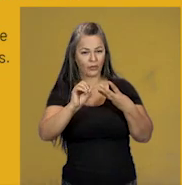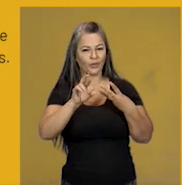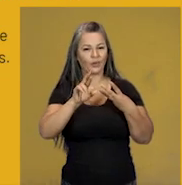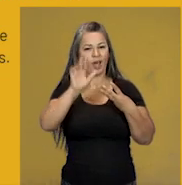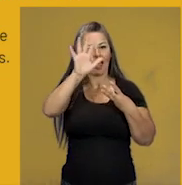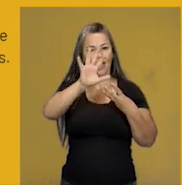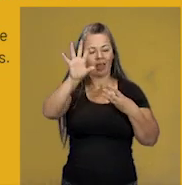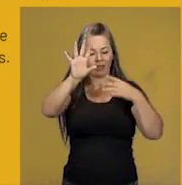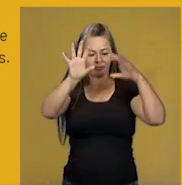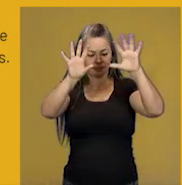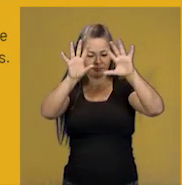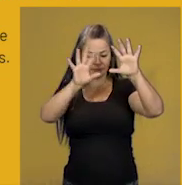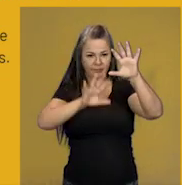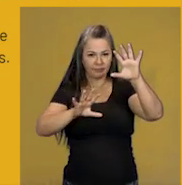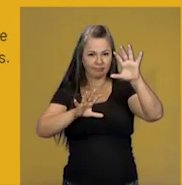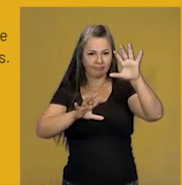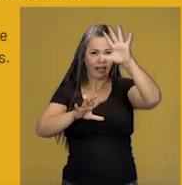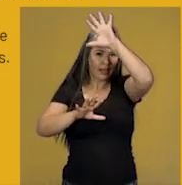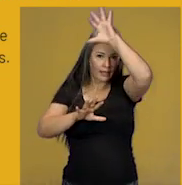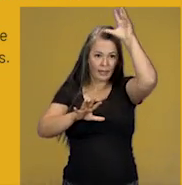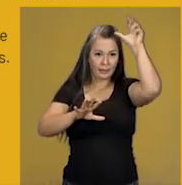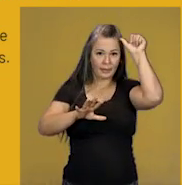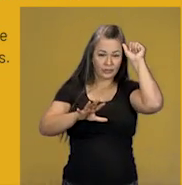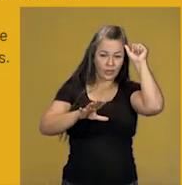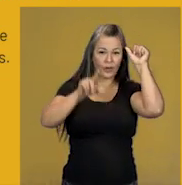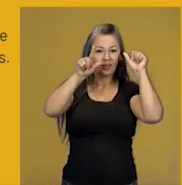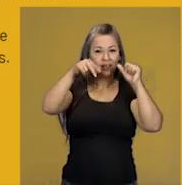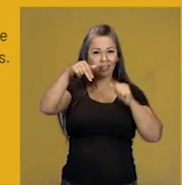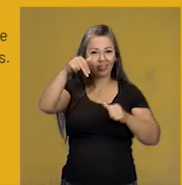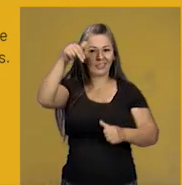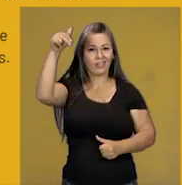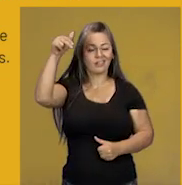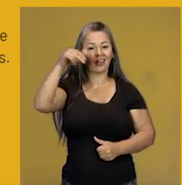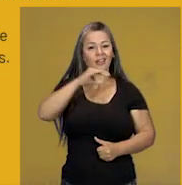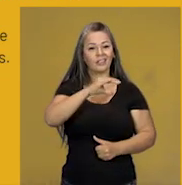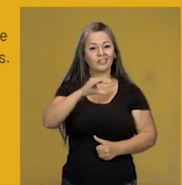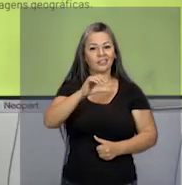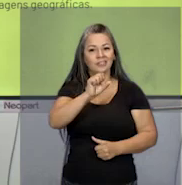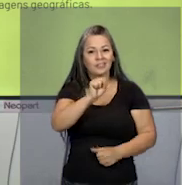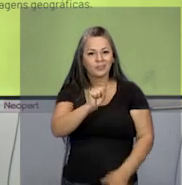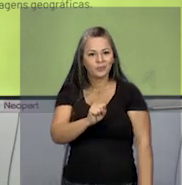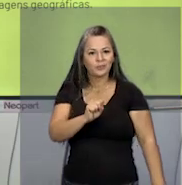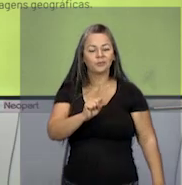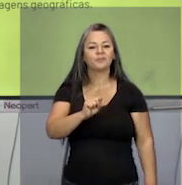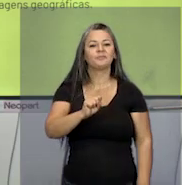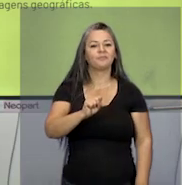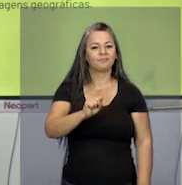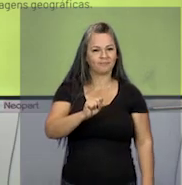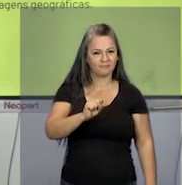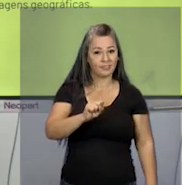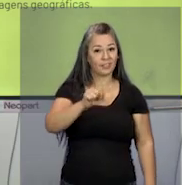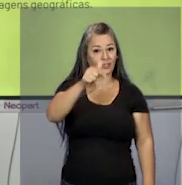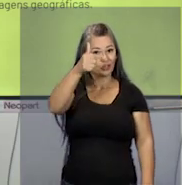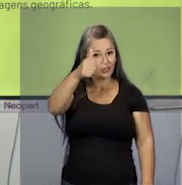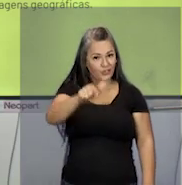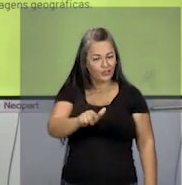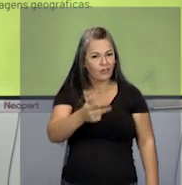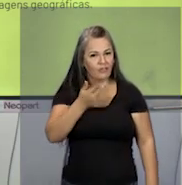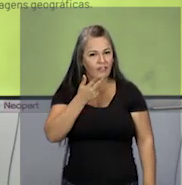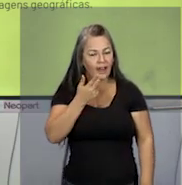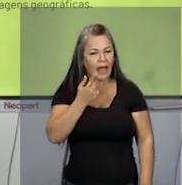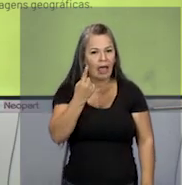da Amazônia, o Nordeste e o Centro-Sul, ok? Então, como eu vou novamente reforçar, não